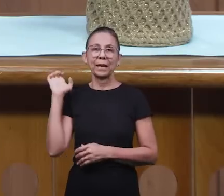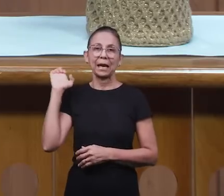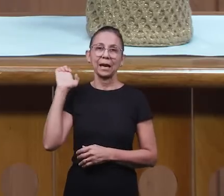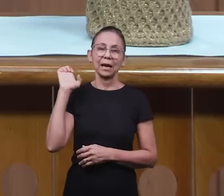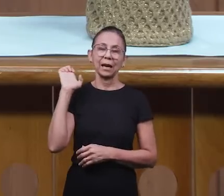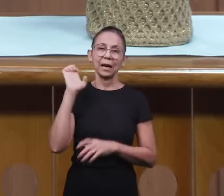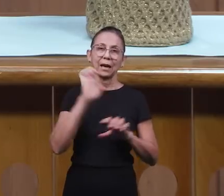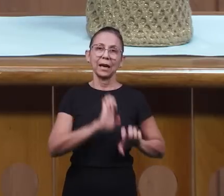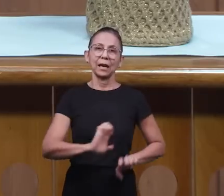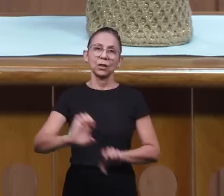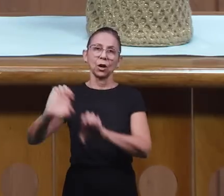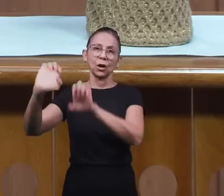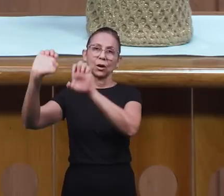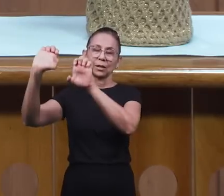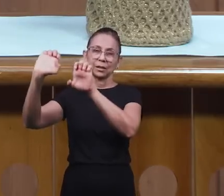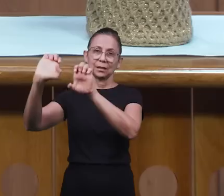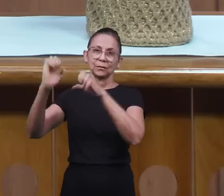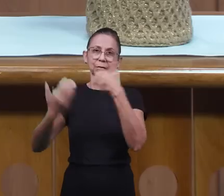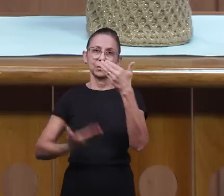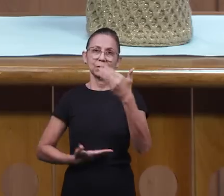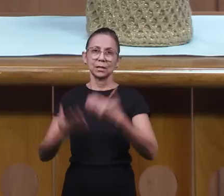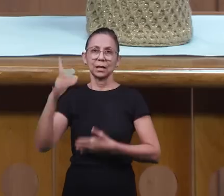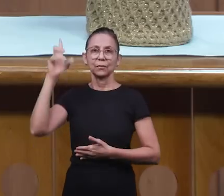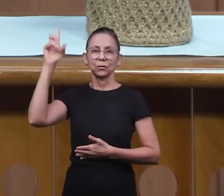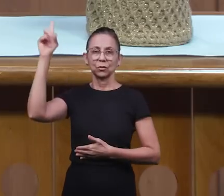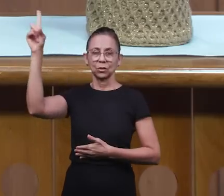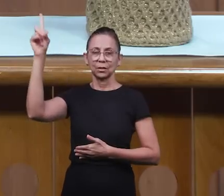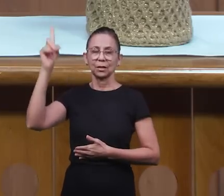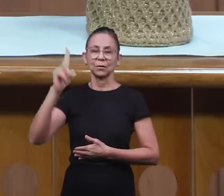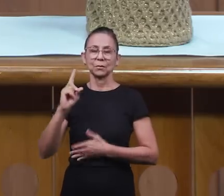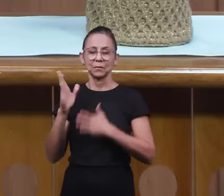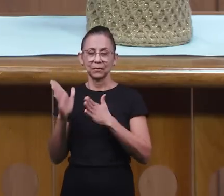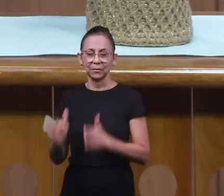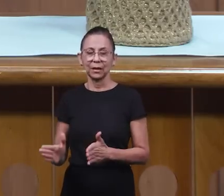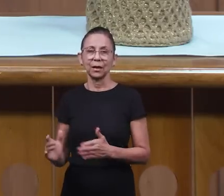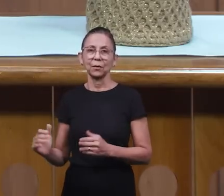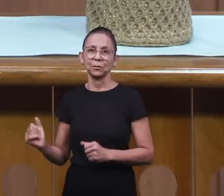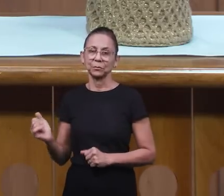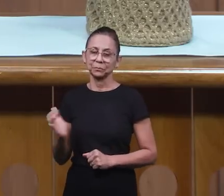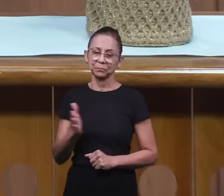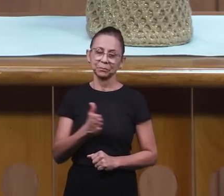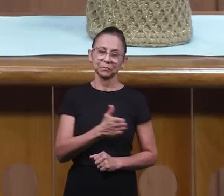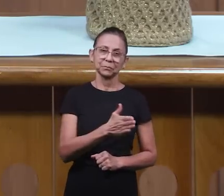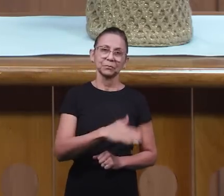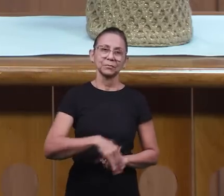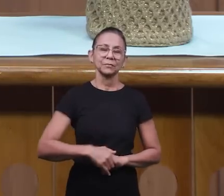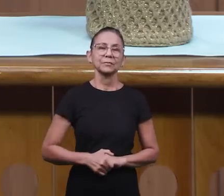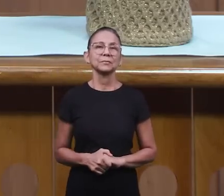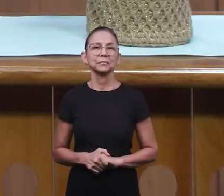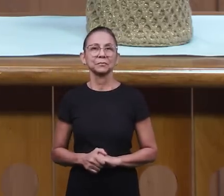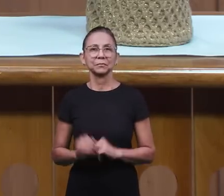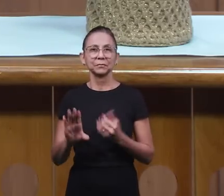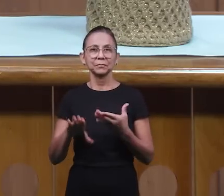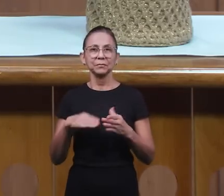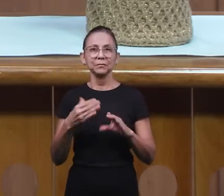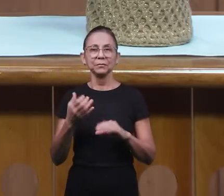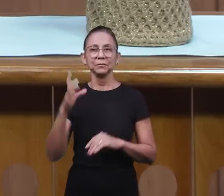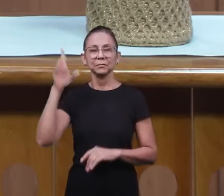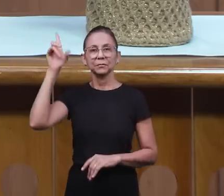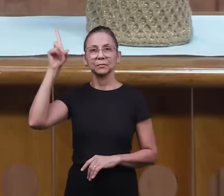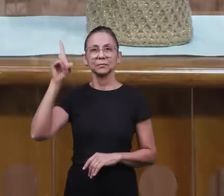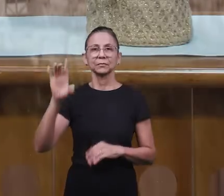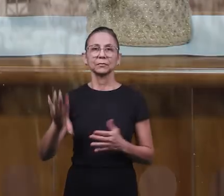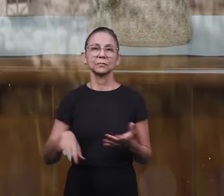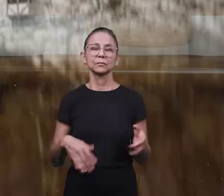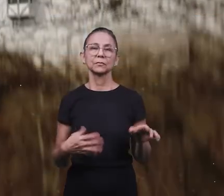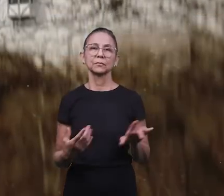andou humildemente com Deus. Louvado seja Deus. Que Deus nos abençoe com esta palavra. Vamos então agora cantar um louvor bendizendo ao nosso